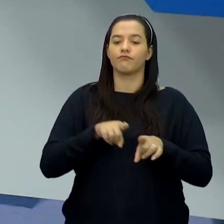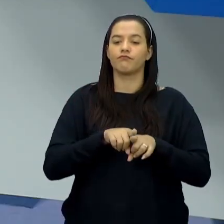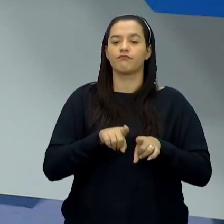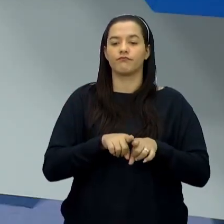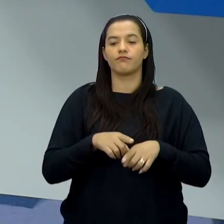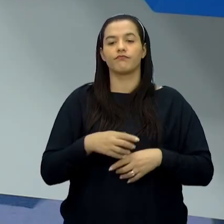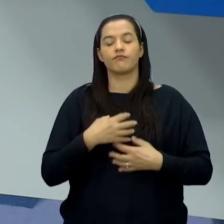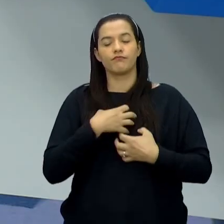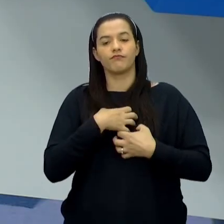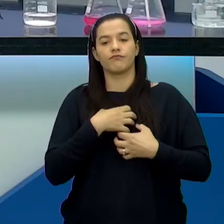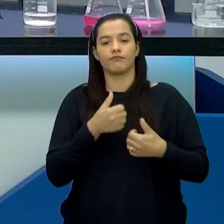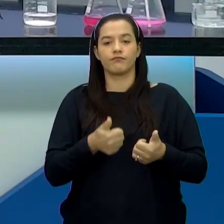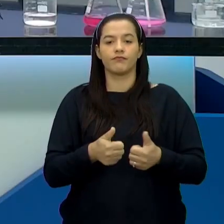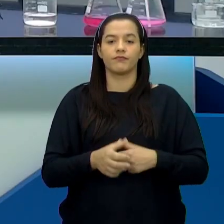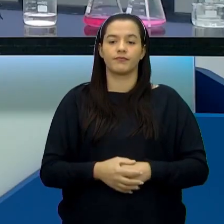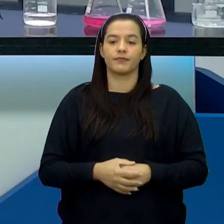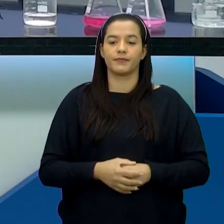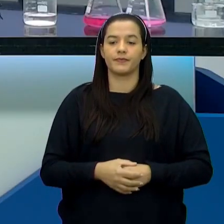Exatamente. É muito gratificante.